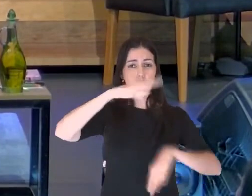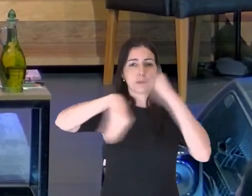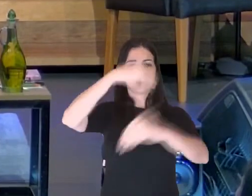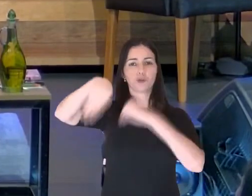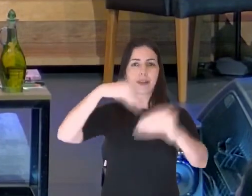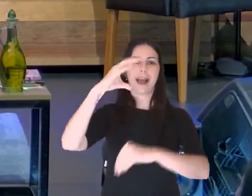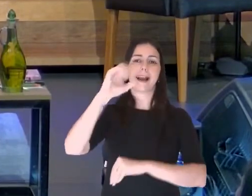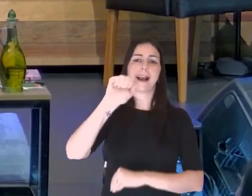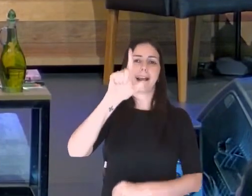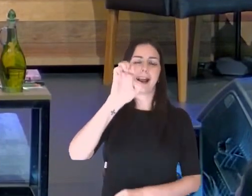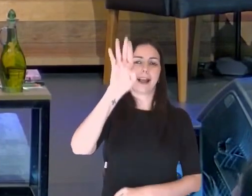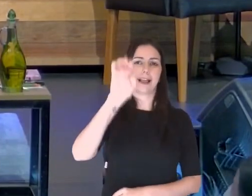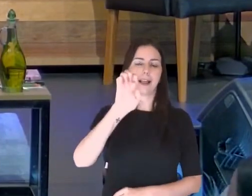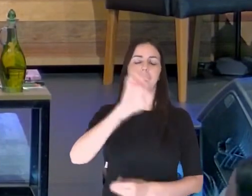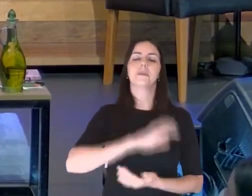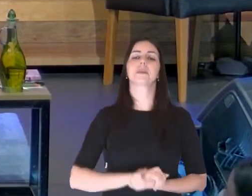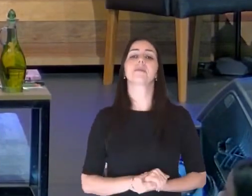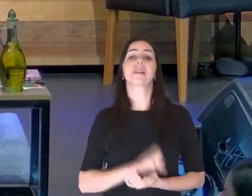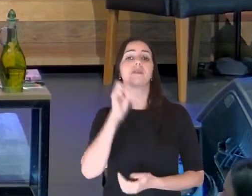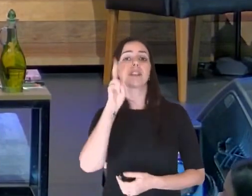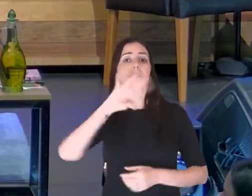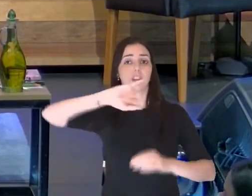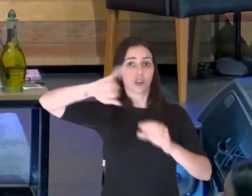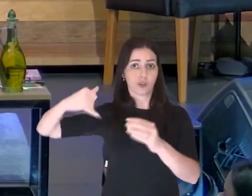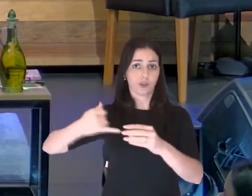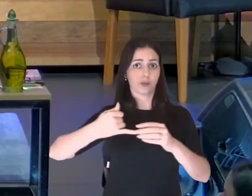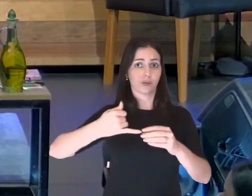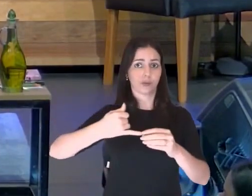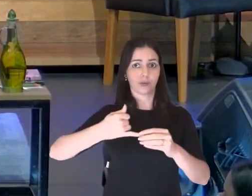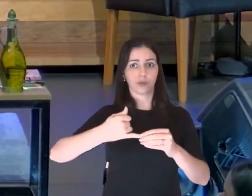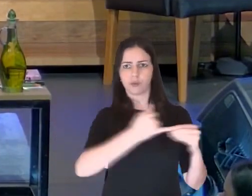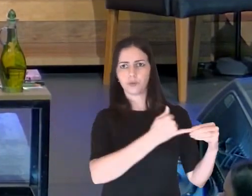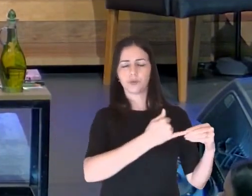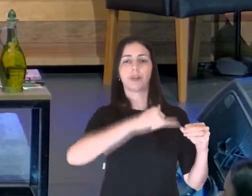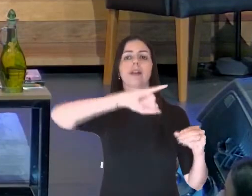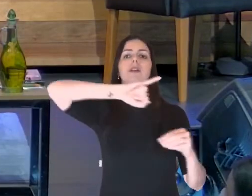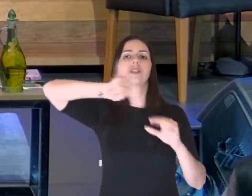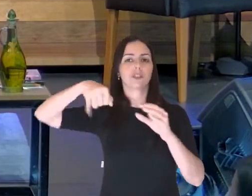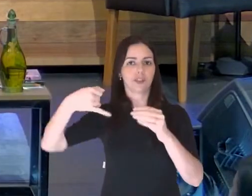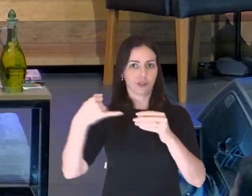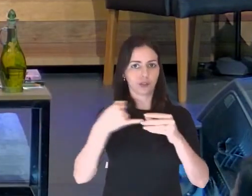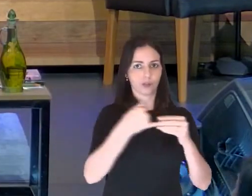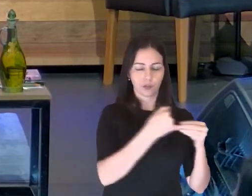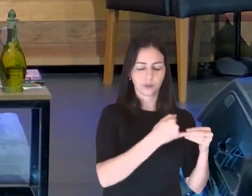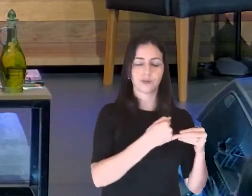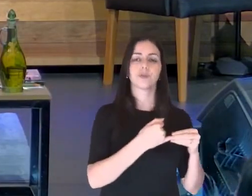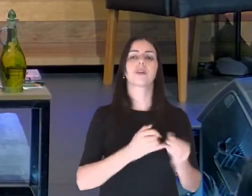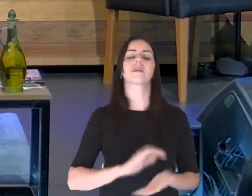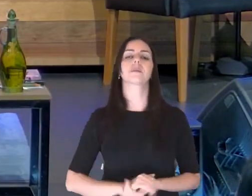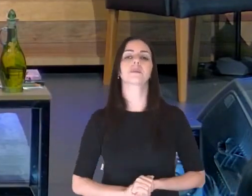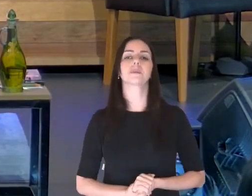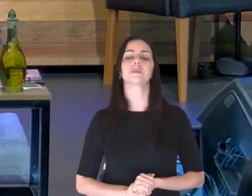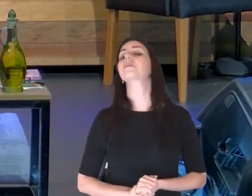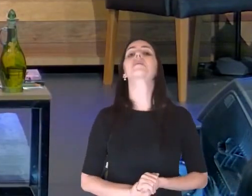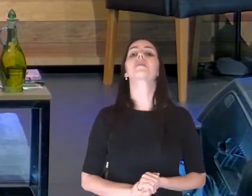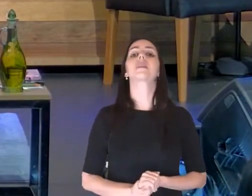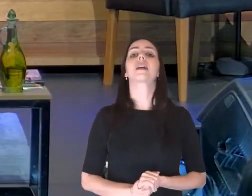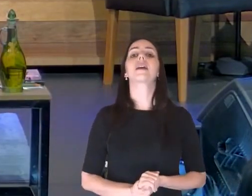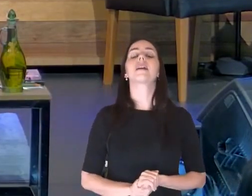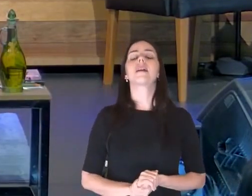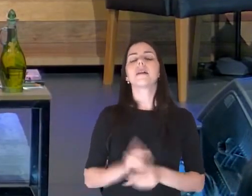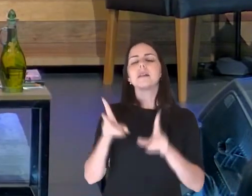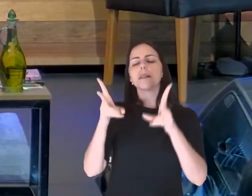Josué capítulo 14. Josué, né? Eu falei José, mas é Josué. No momento em que Josué recebe a notícia